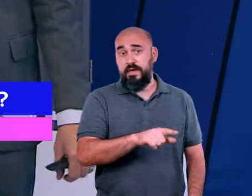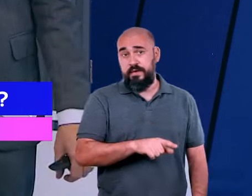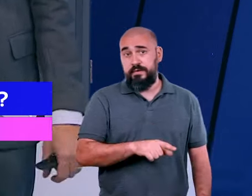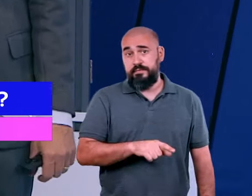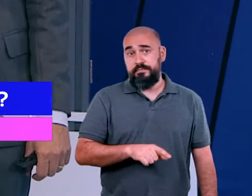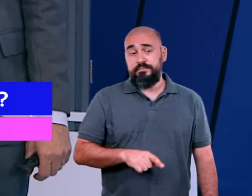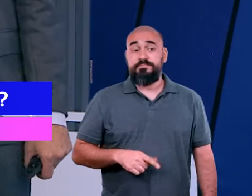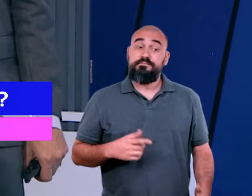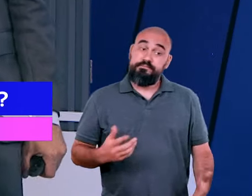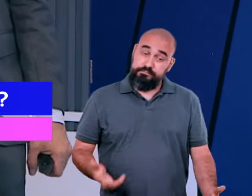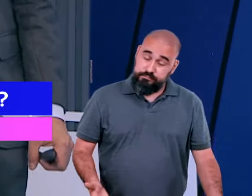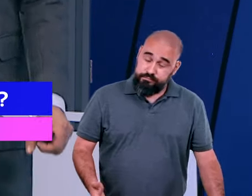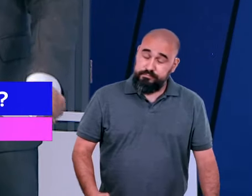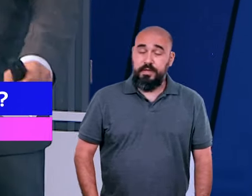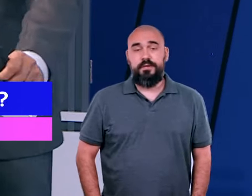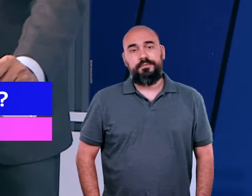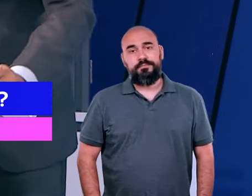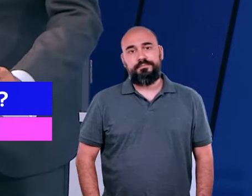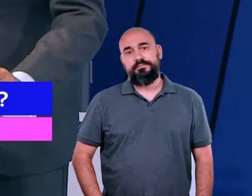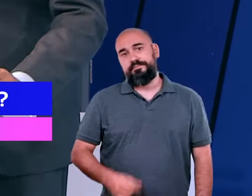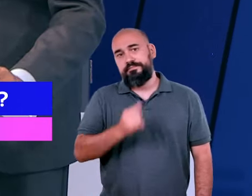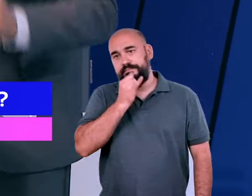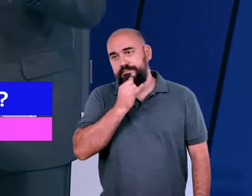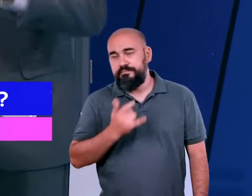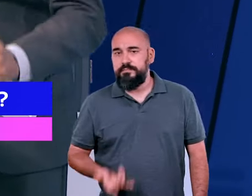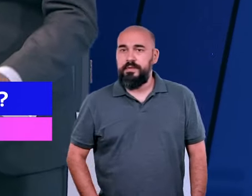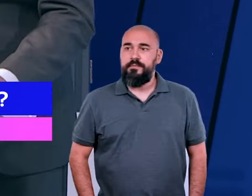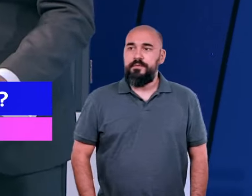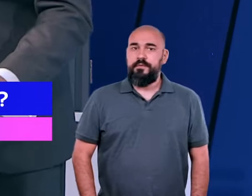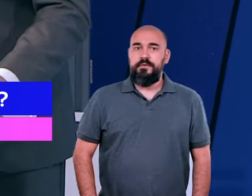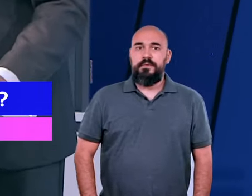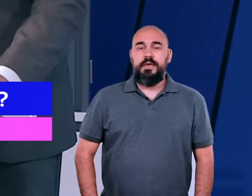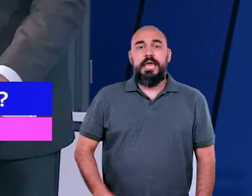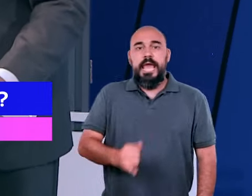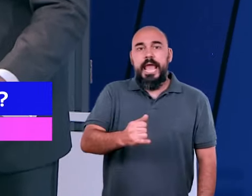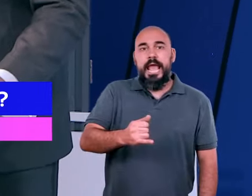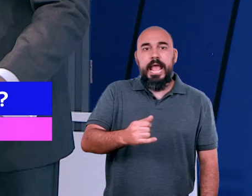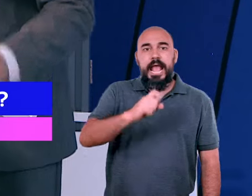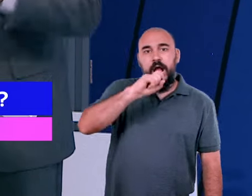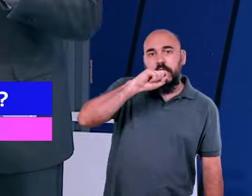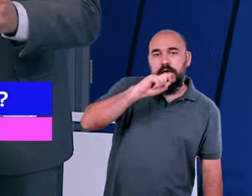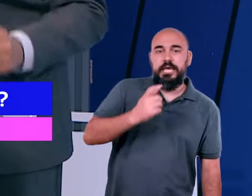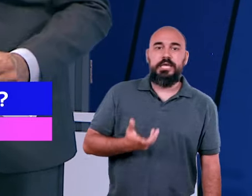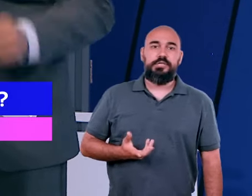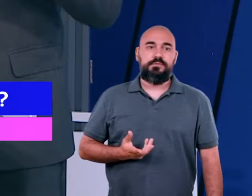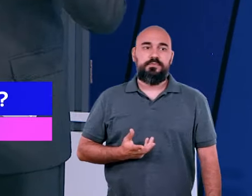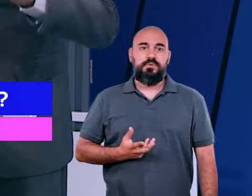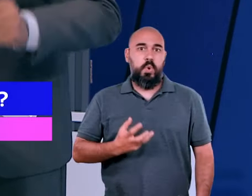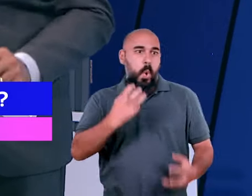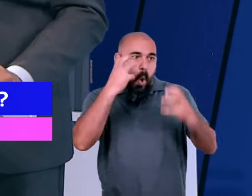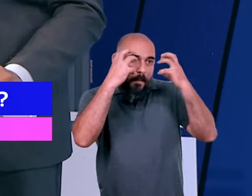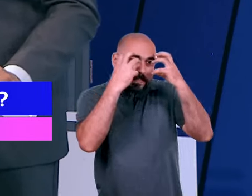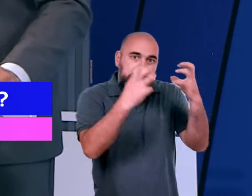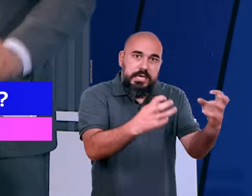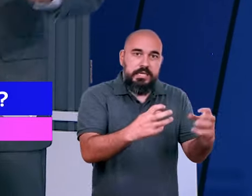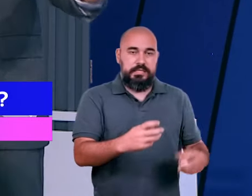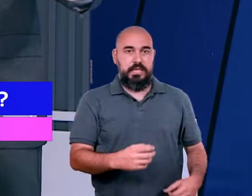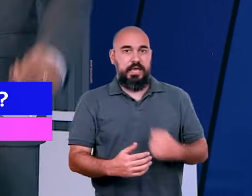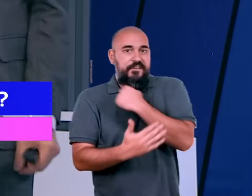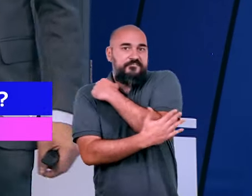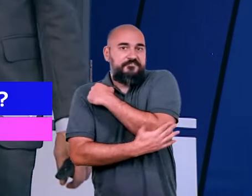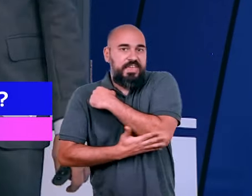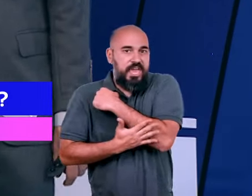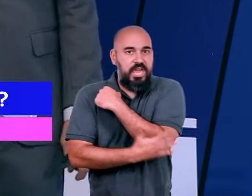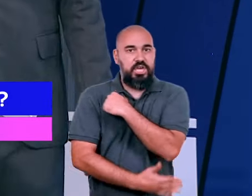vida. Então, a avareza, a mesquinhez, o egoísmo, a cobiça, a inveja, não